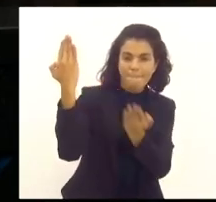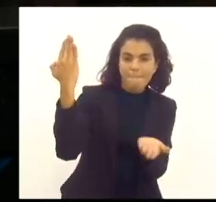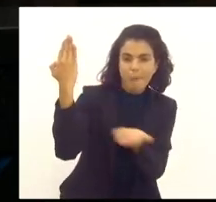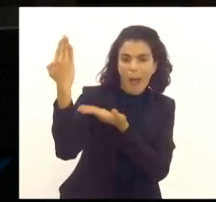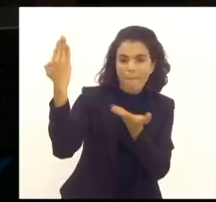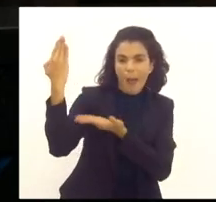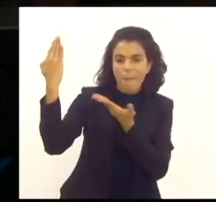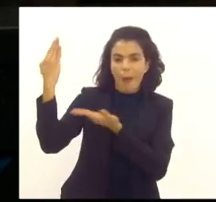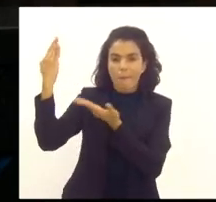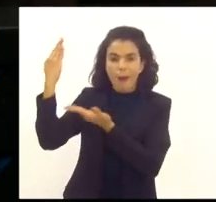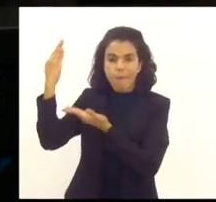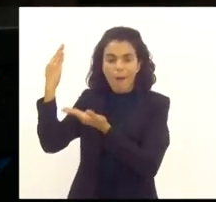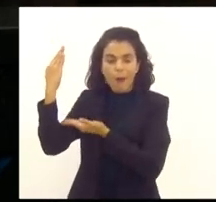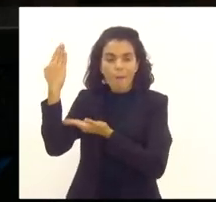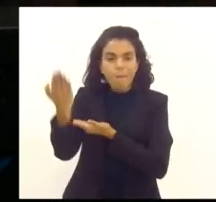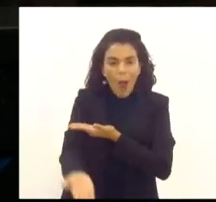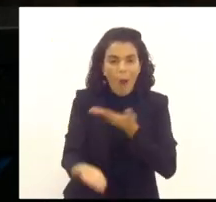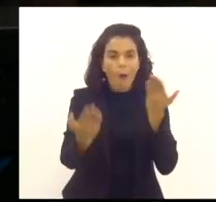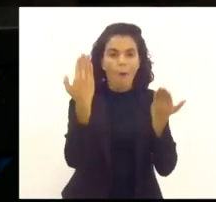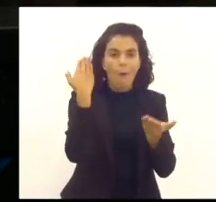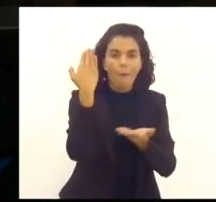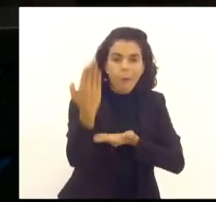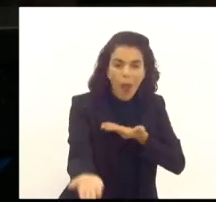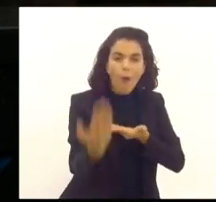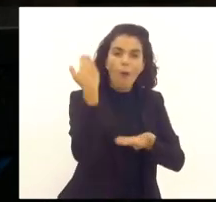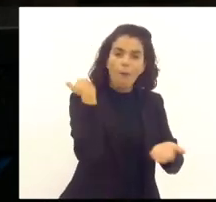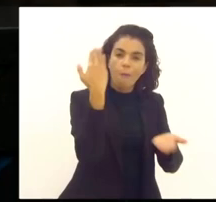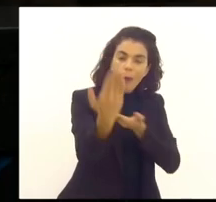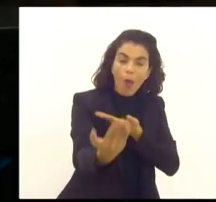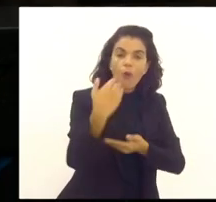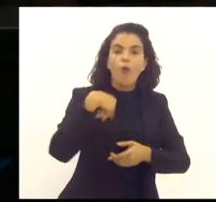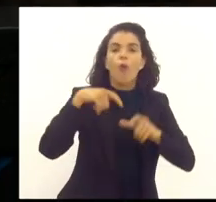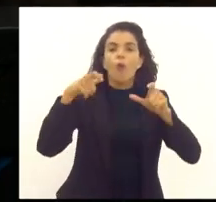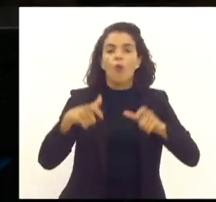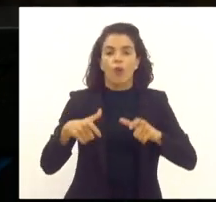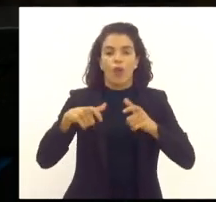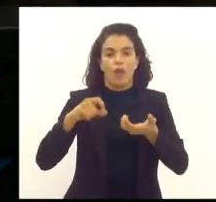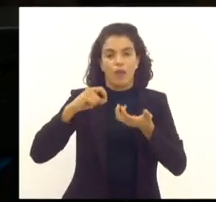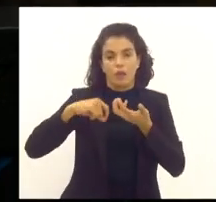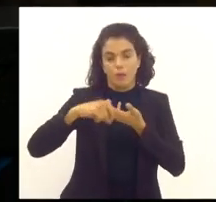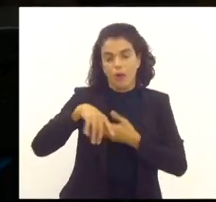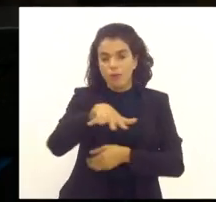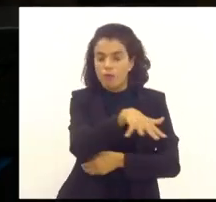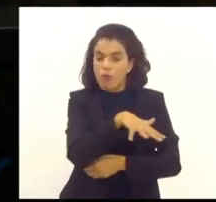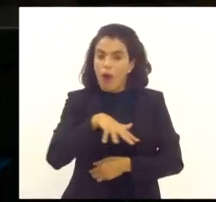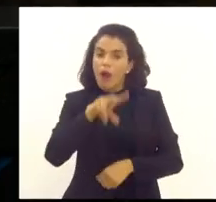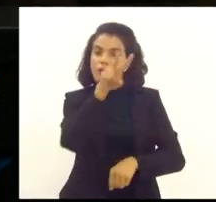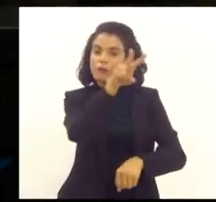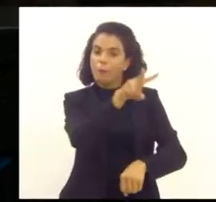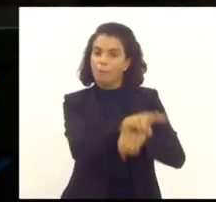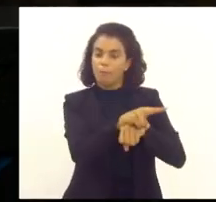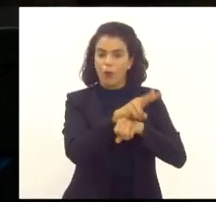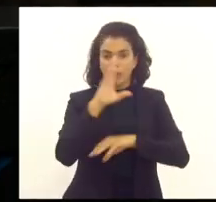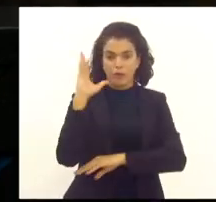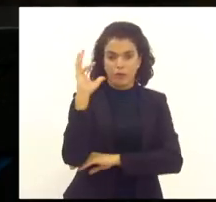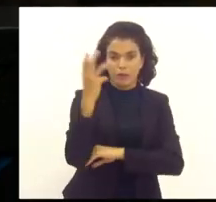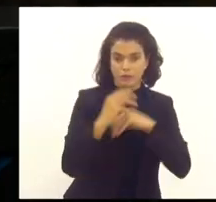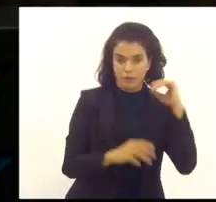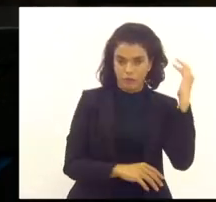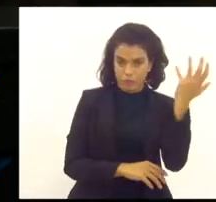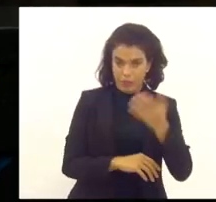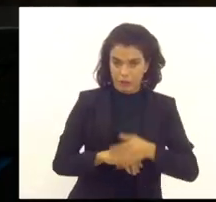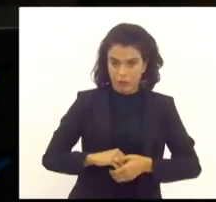explorar ilegalmente o território quilombola uma área de Proteção Ambiental